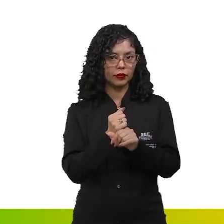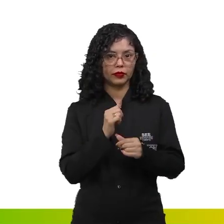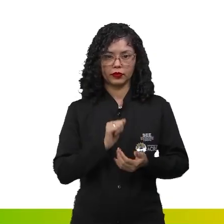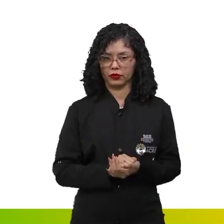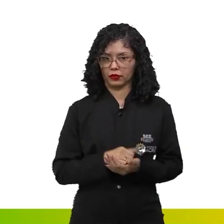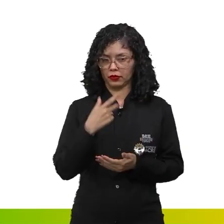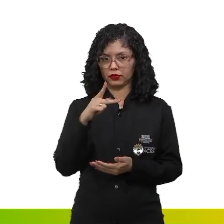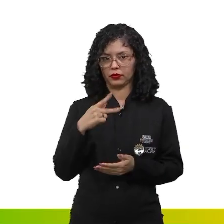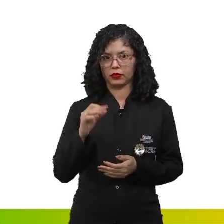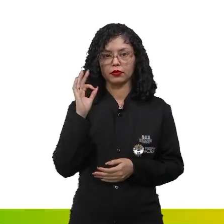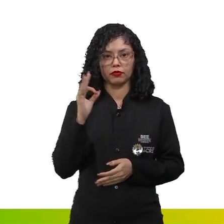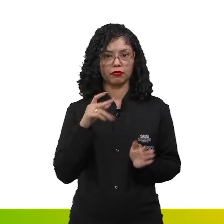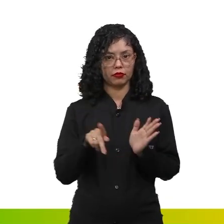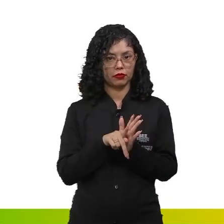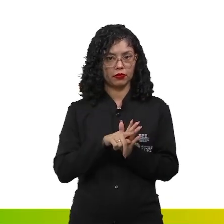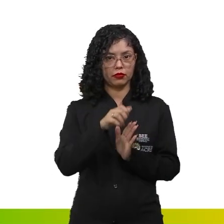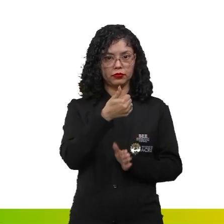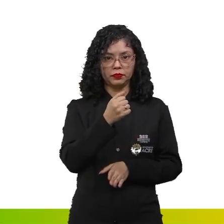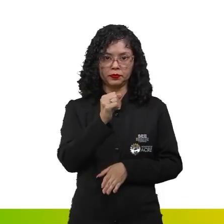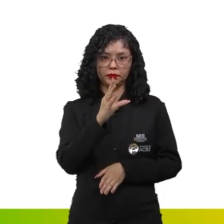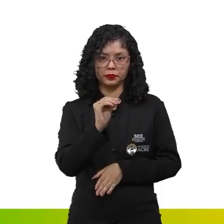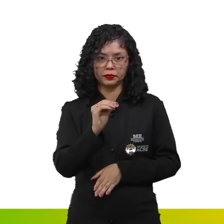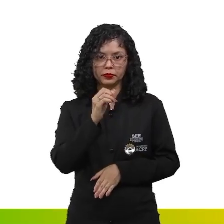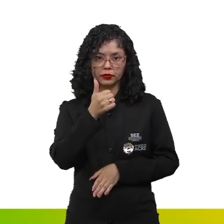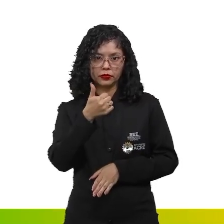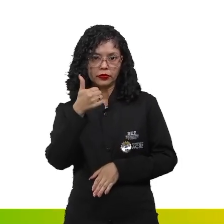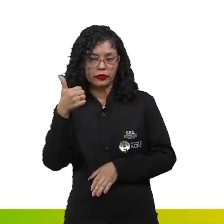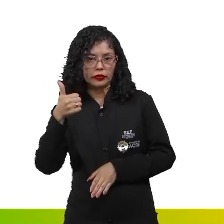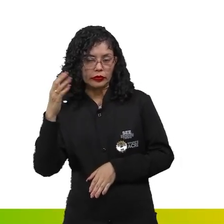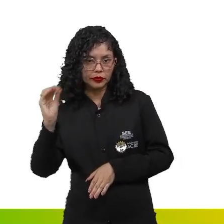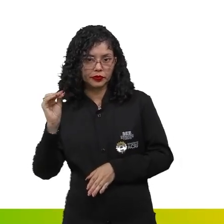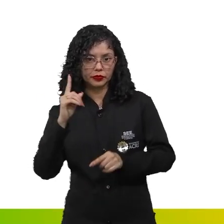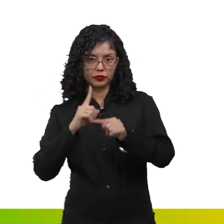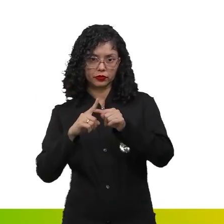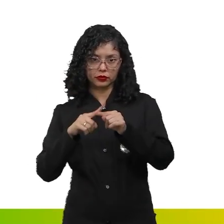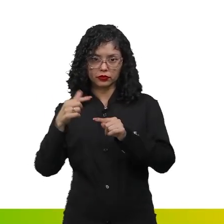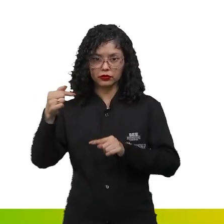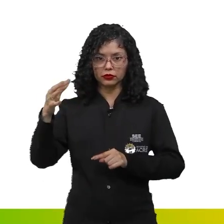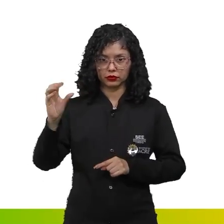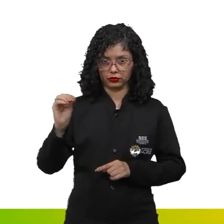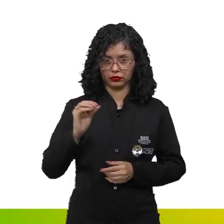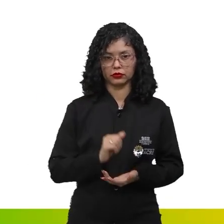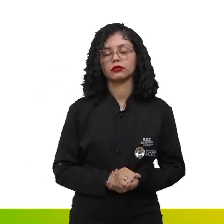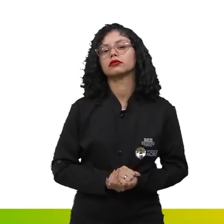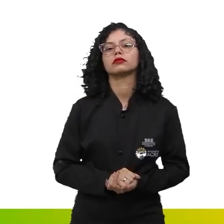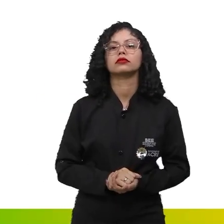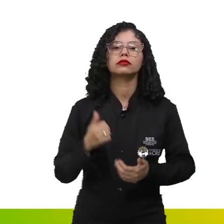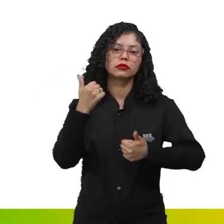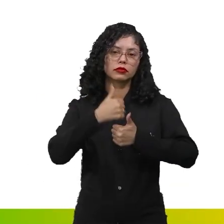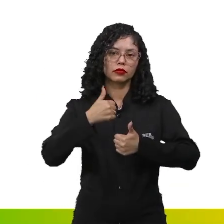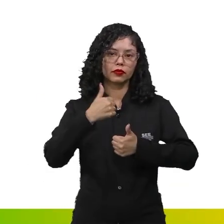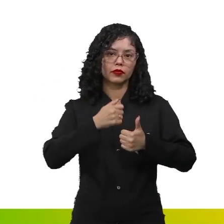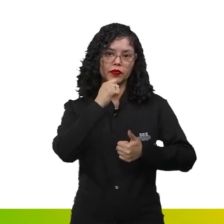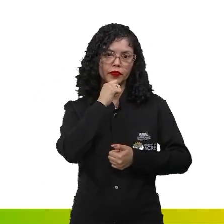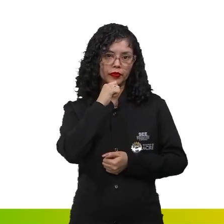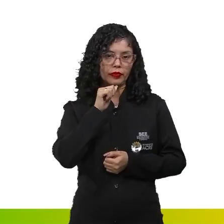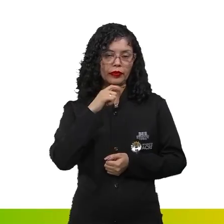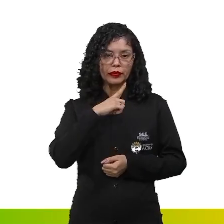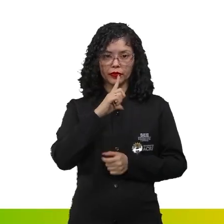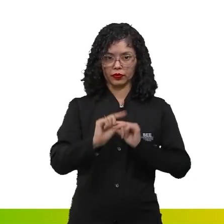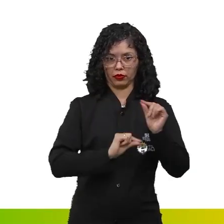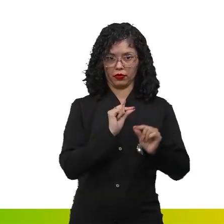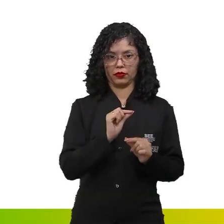das suas proporções. 180, 110 mais 70. Substituindo, nós vamos ter o